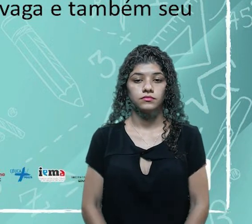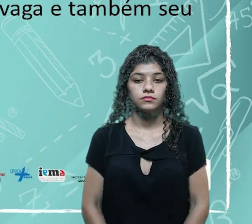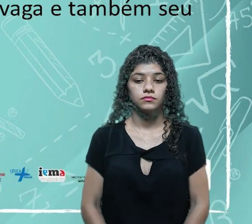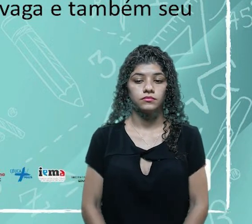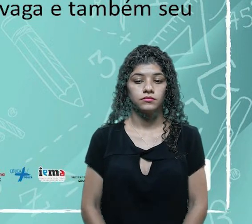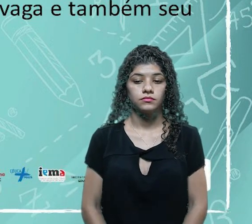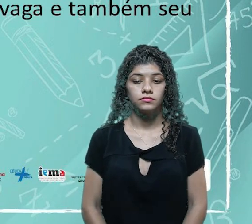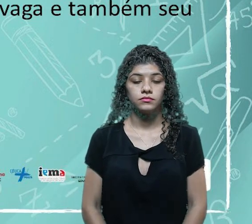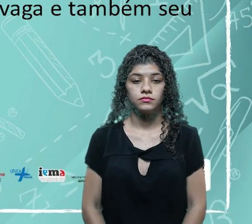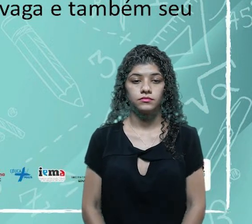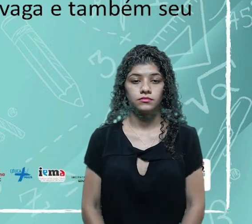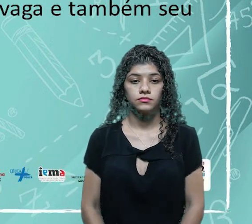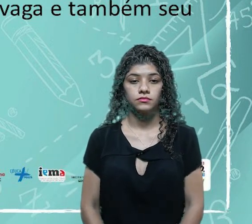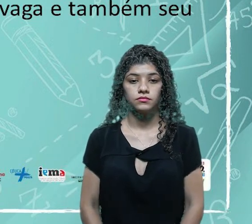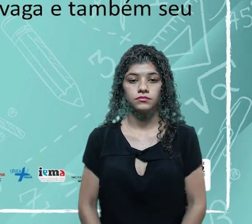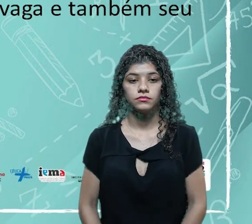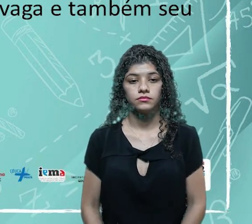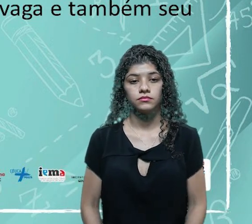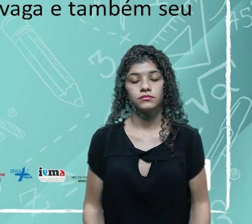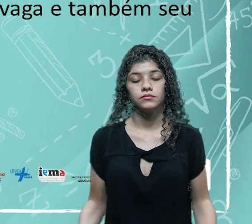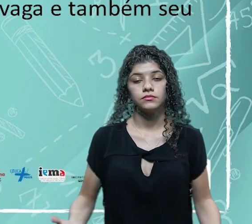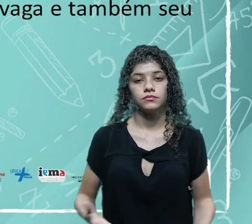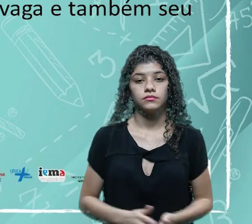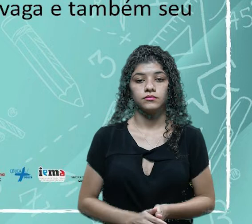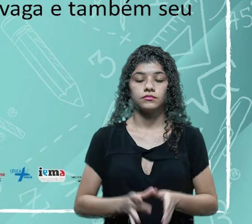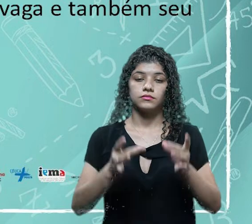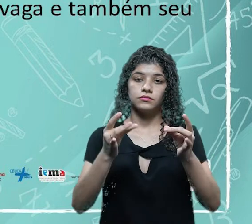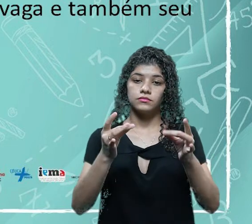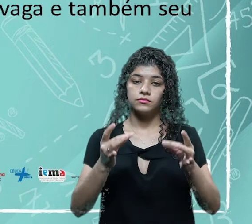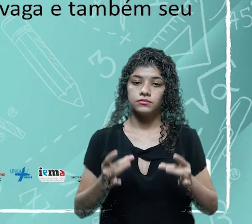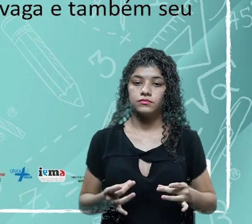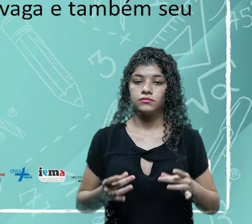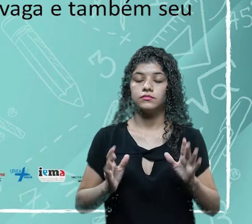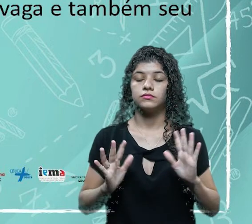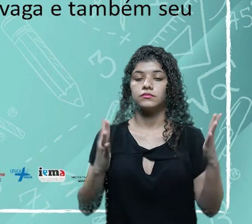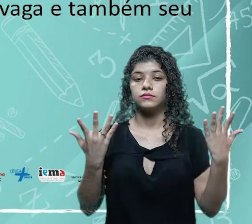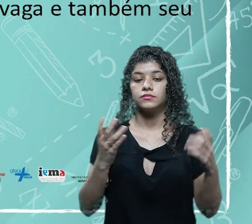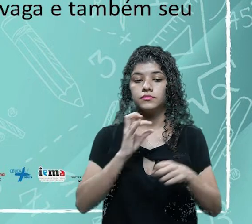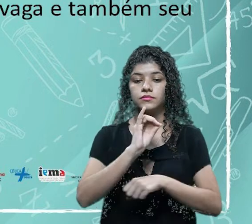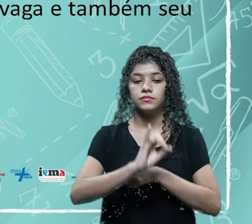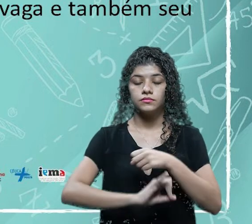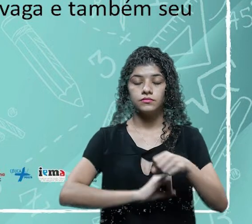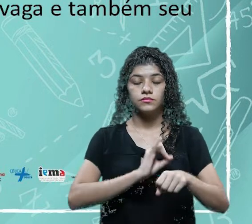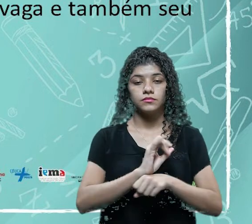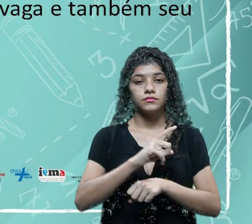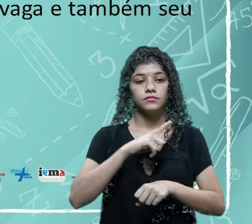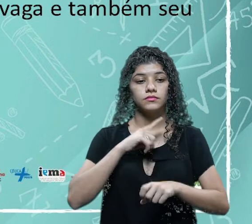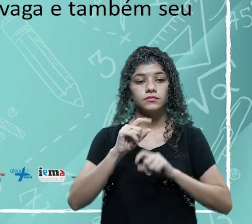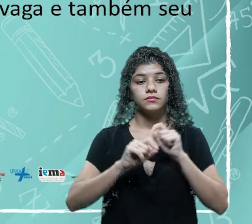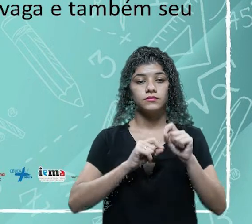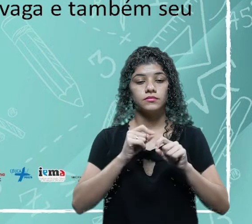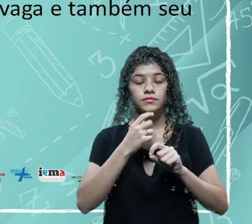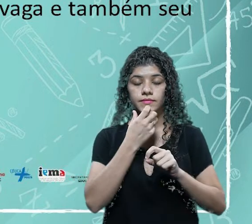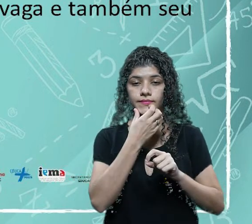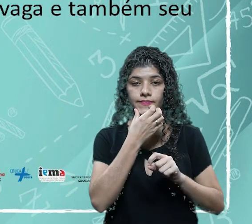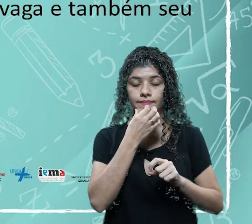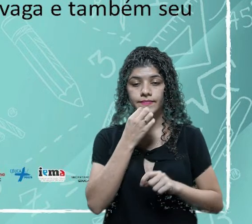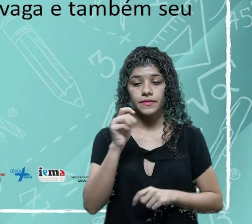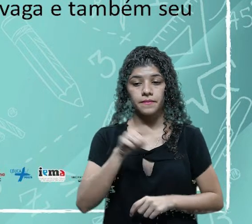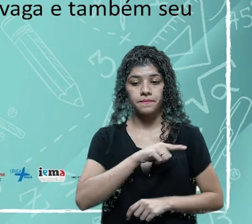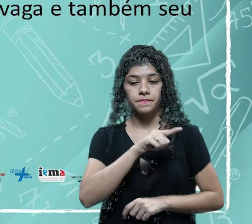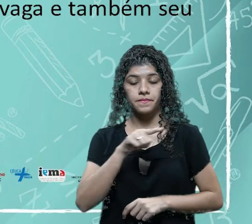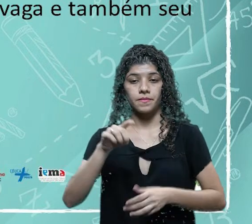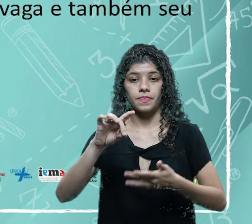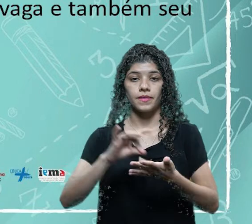Então vamos lá e dentro desse dessa descrição do evento online existe a a parte do cancelamento da